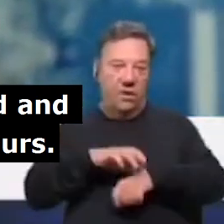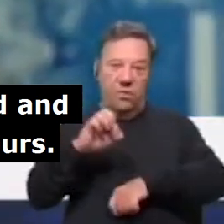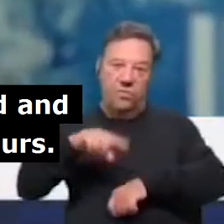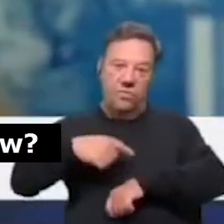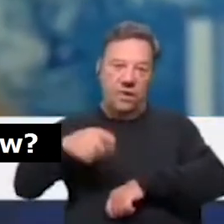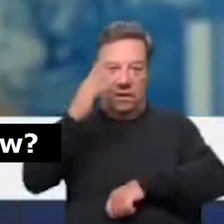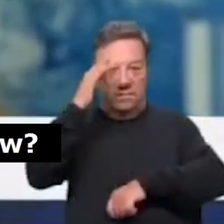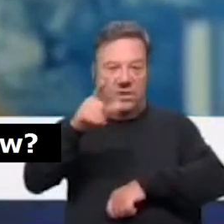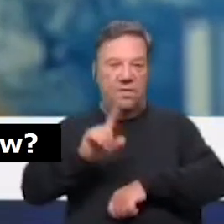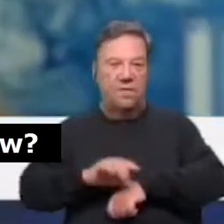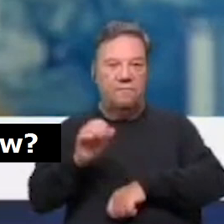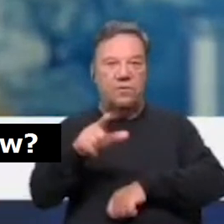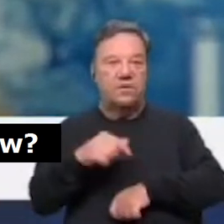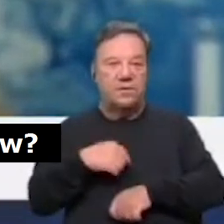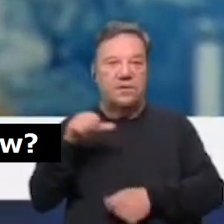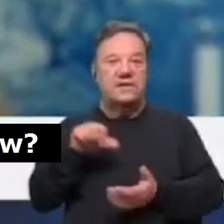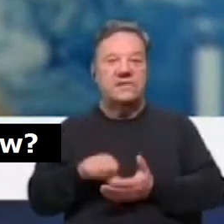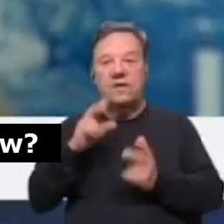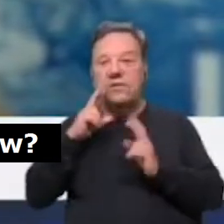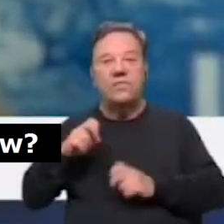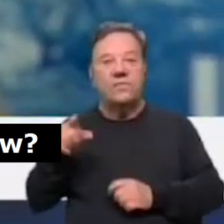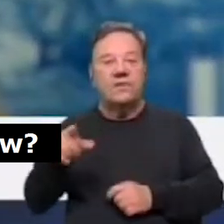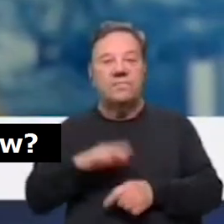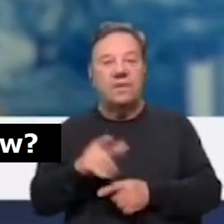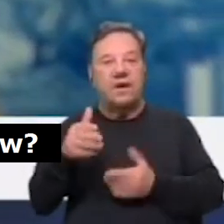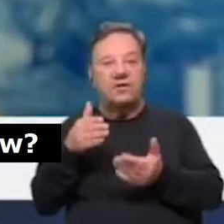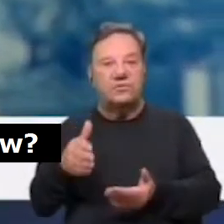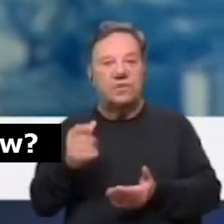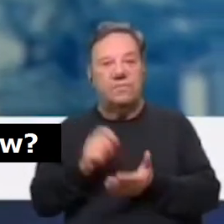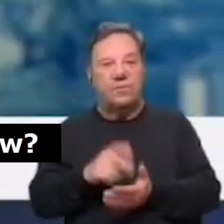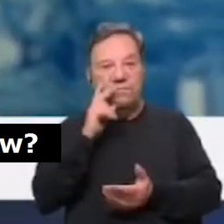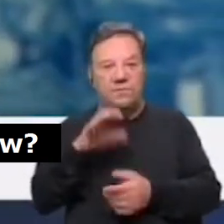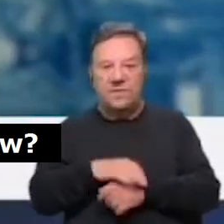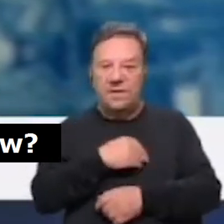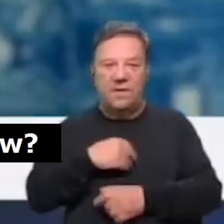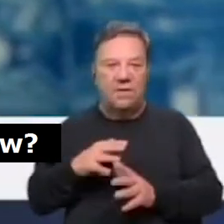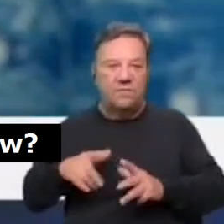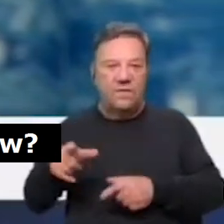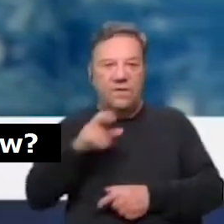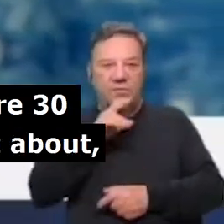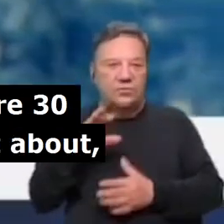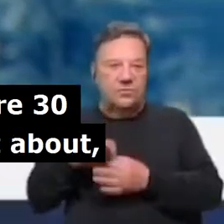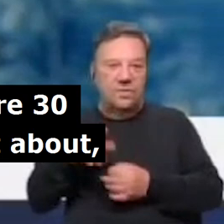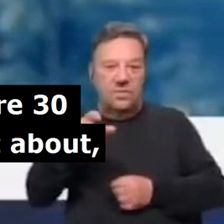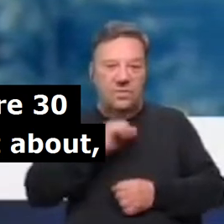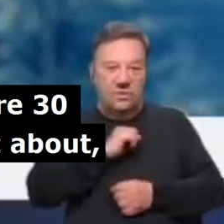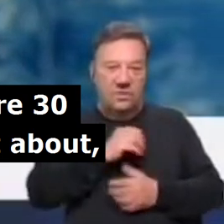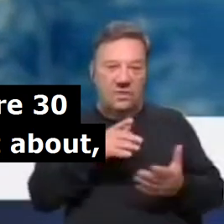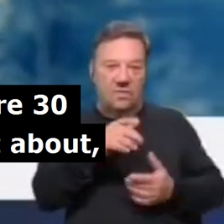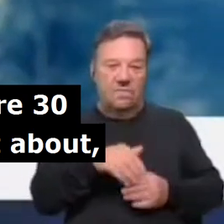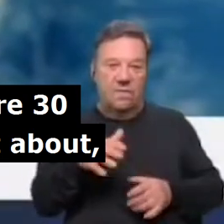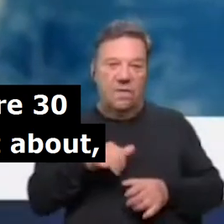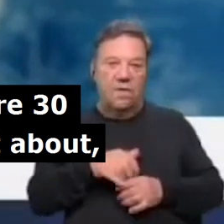horas e Imagino qual foi o centro que eles foram encontrar para os ajudarem do ponto de vista Clínico a desenvolver esta solução o nosso grande